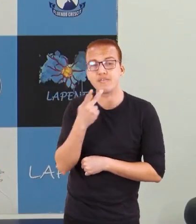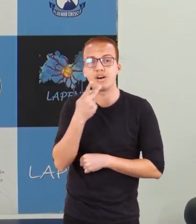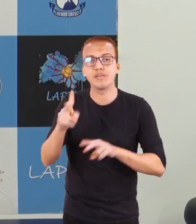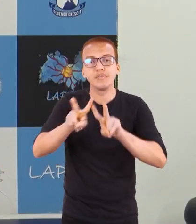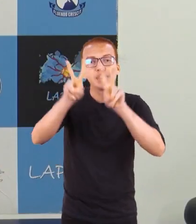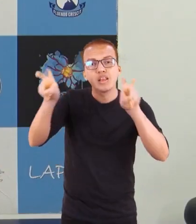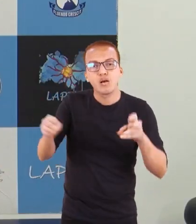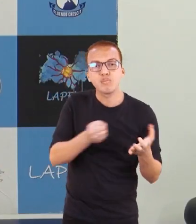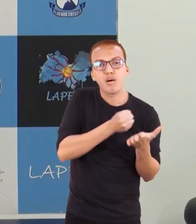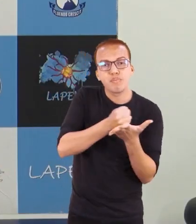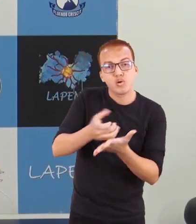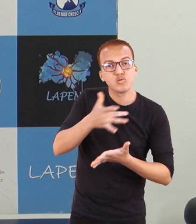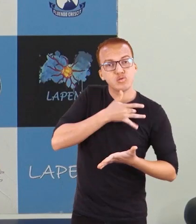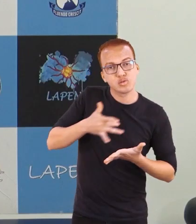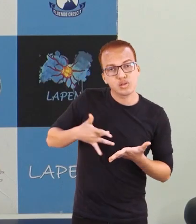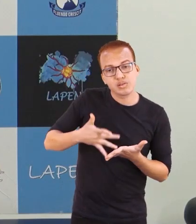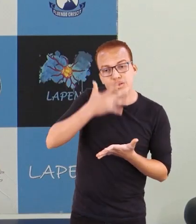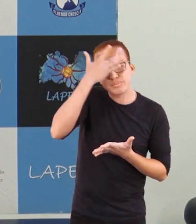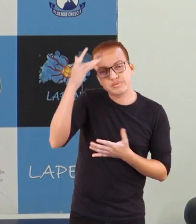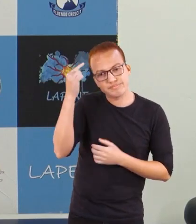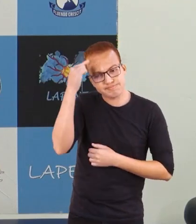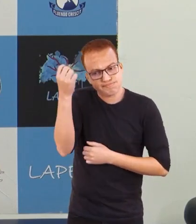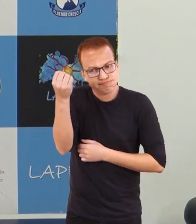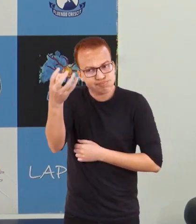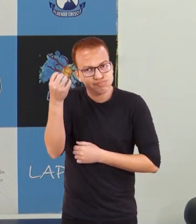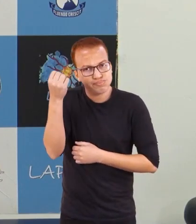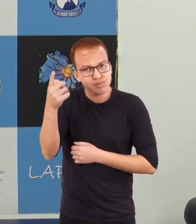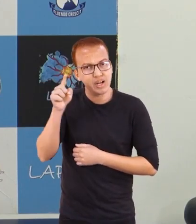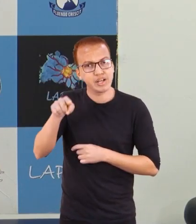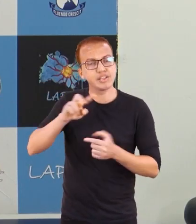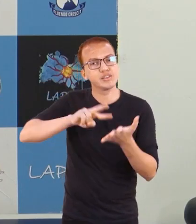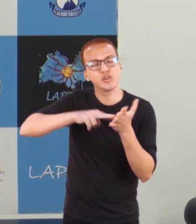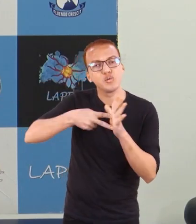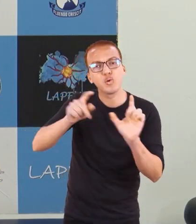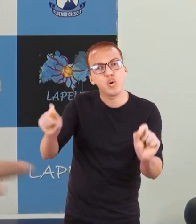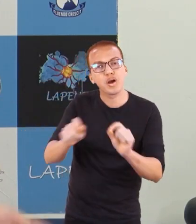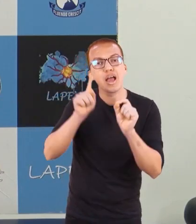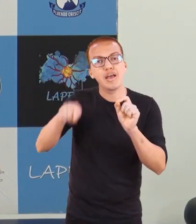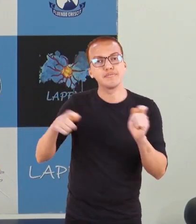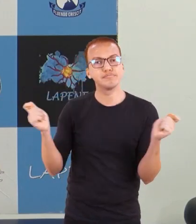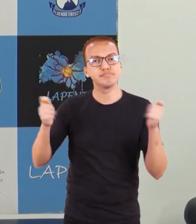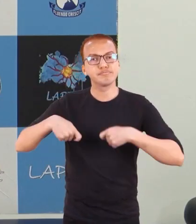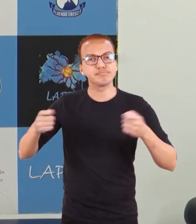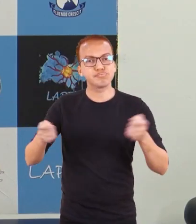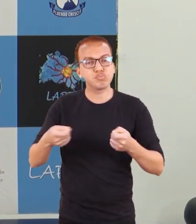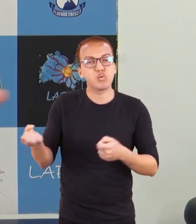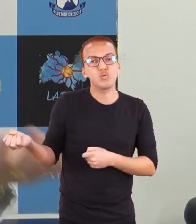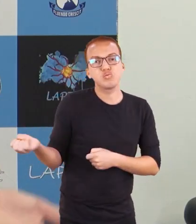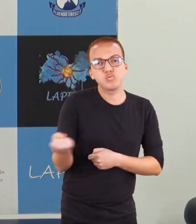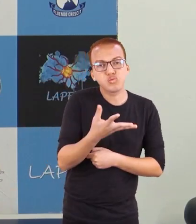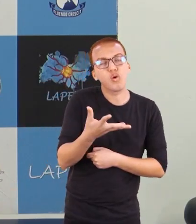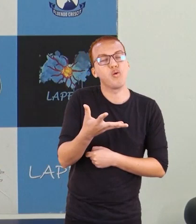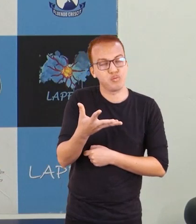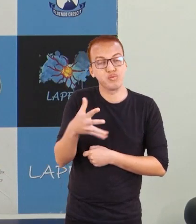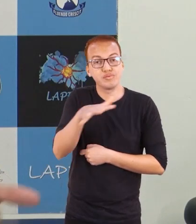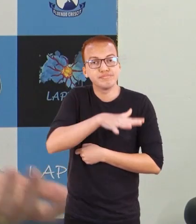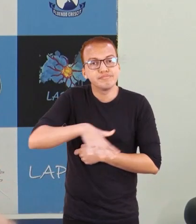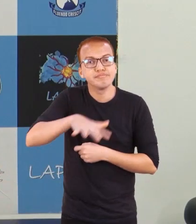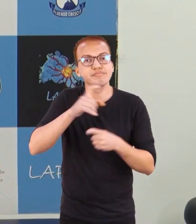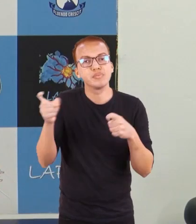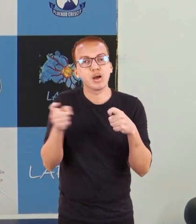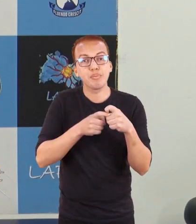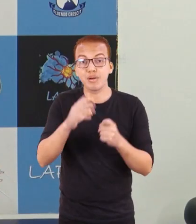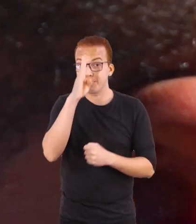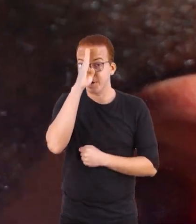de assistência fisioterapêutica ao paciente que tem dor de cabeça é falar de uma grande possibilidade de uma inovação na